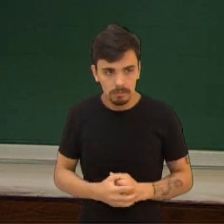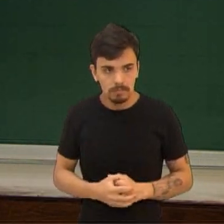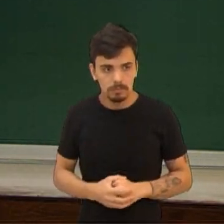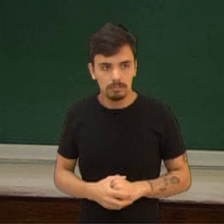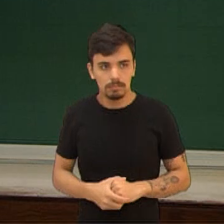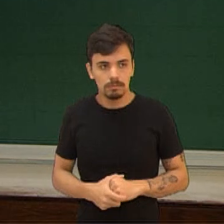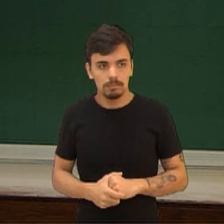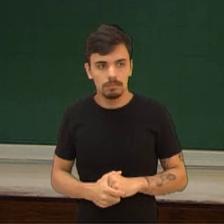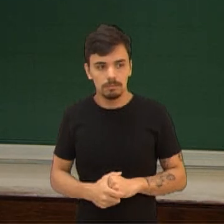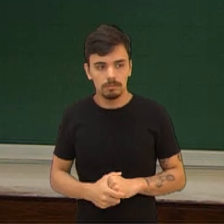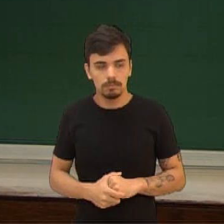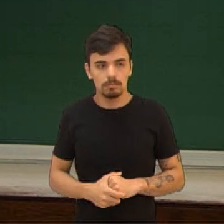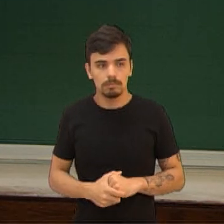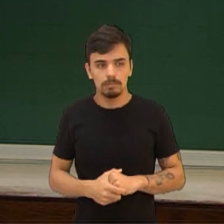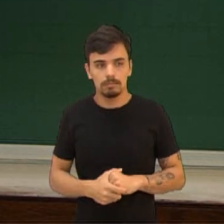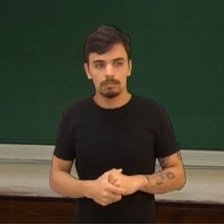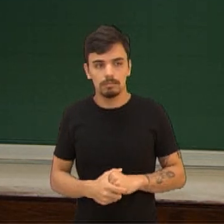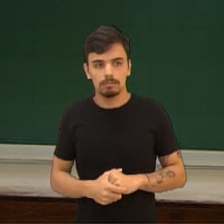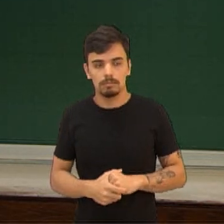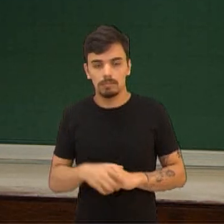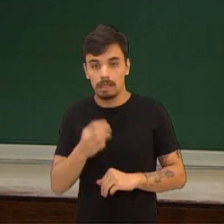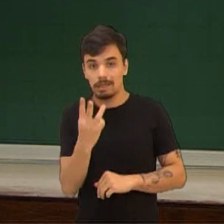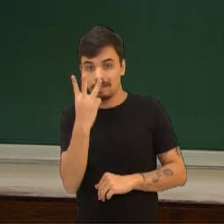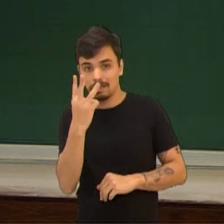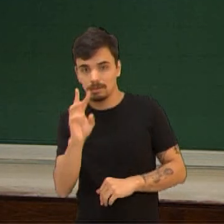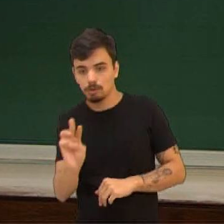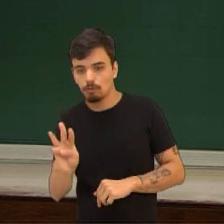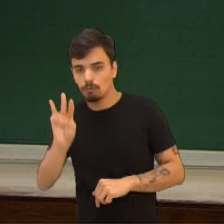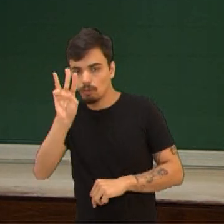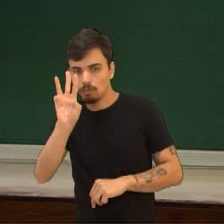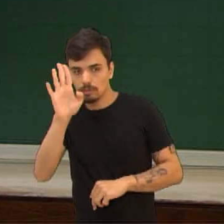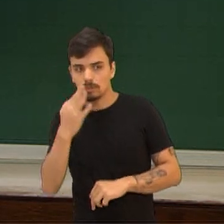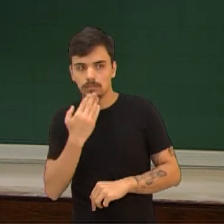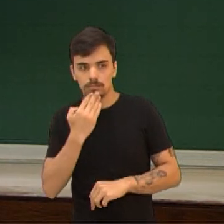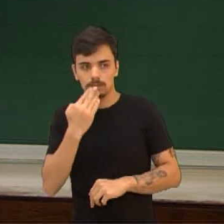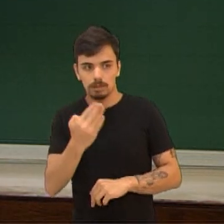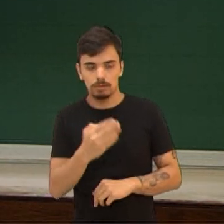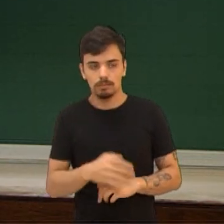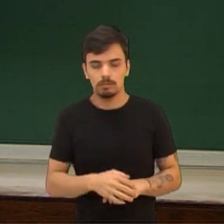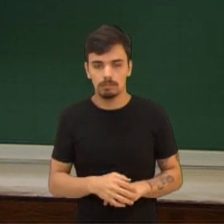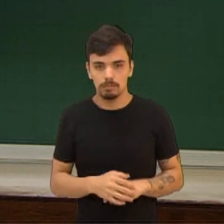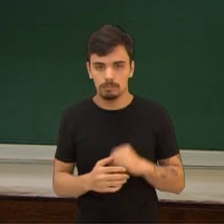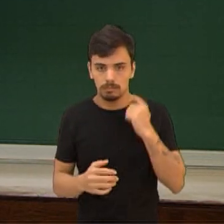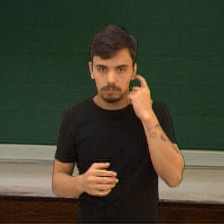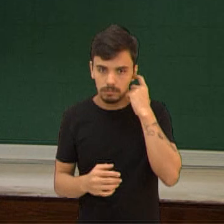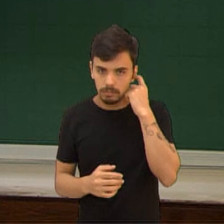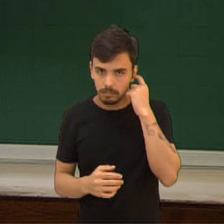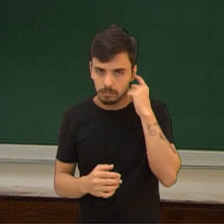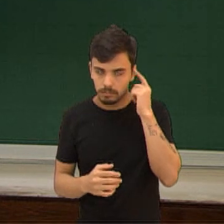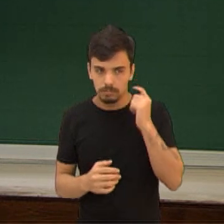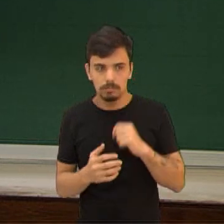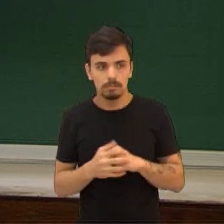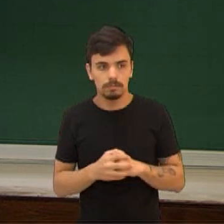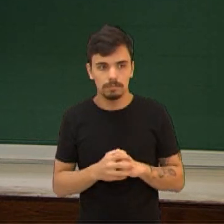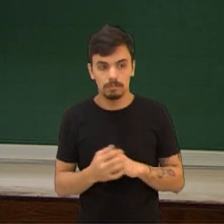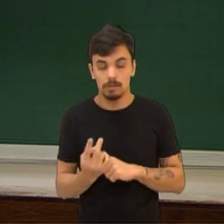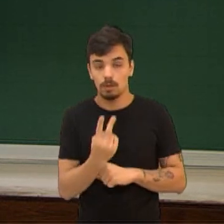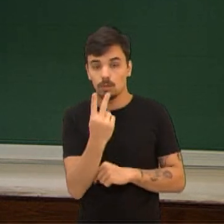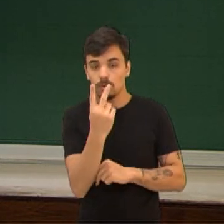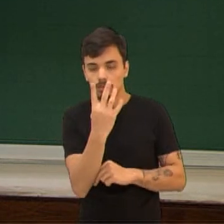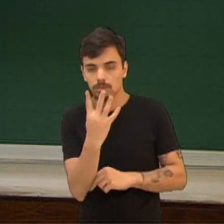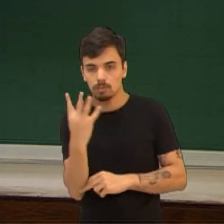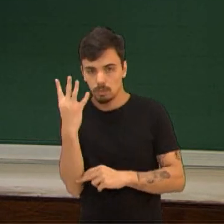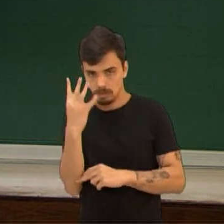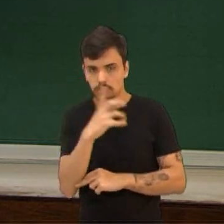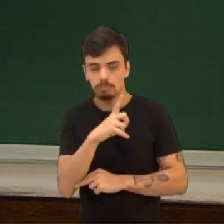para 3 volts, como foi pedido aqui no exercício, né? Então, para 3 volts, olha só, para 2 e para 4 eu tenho. Se